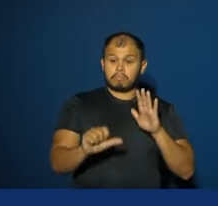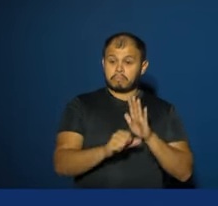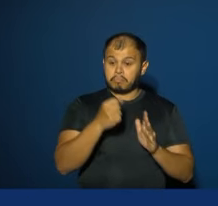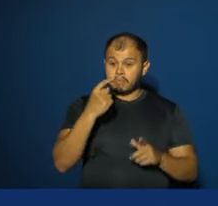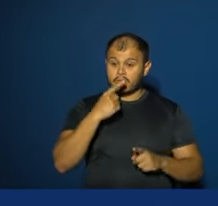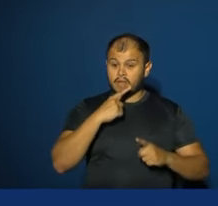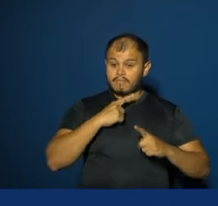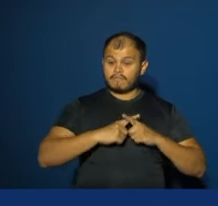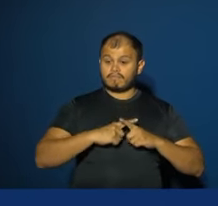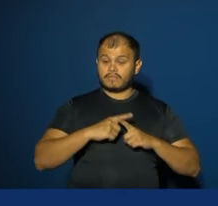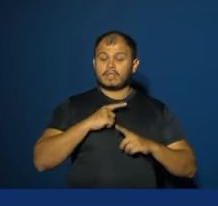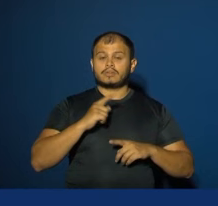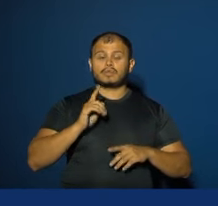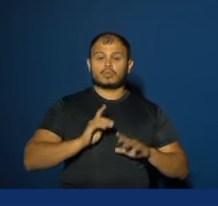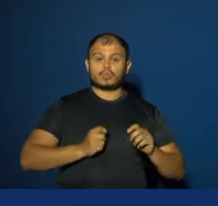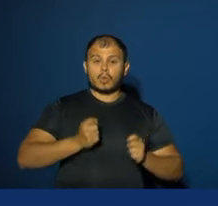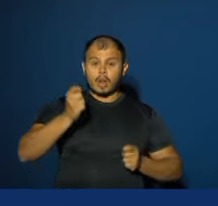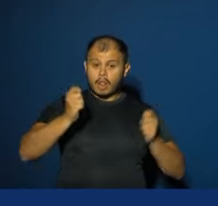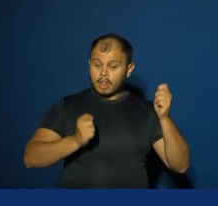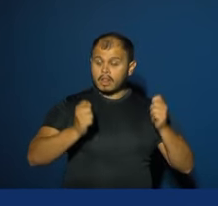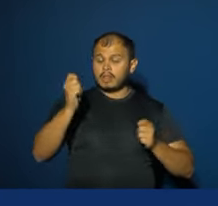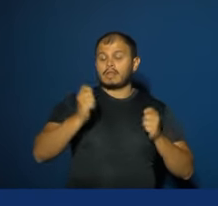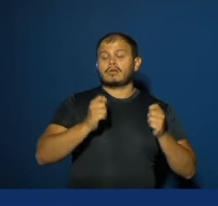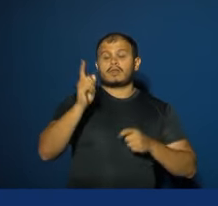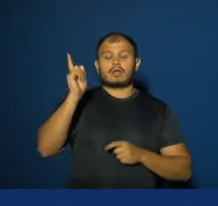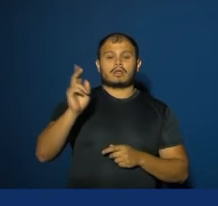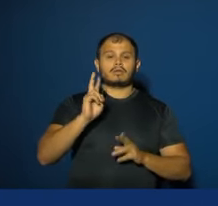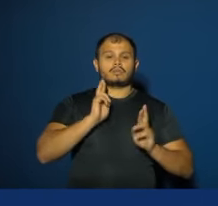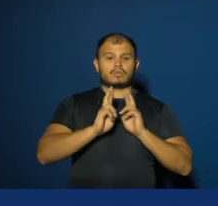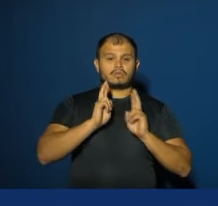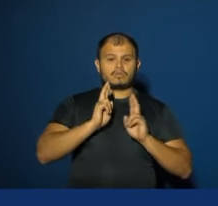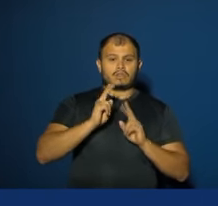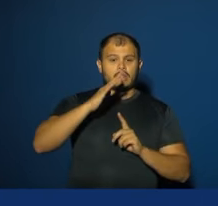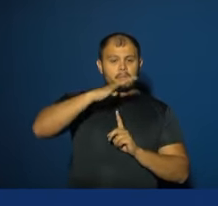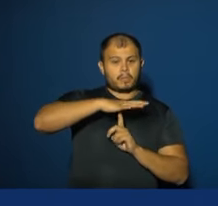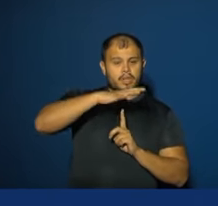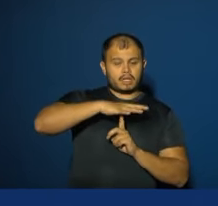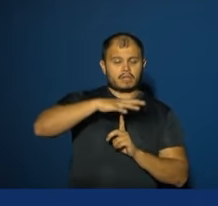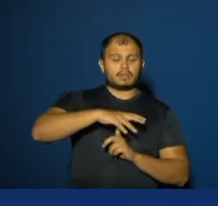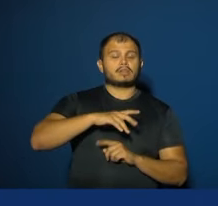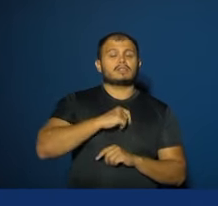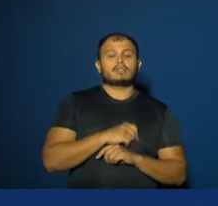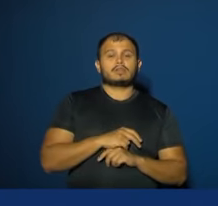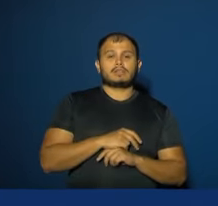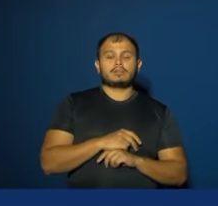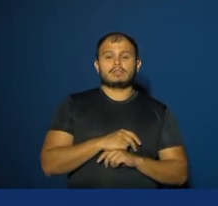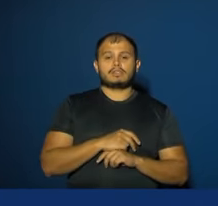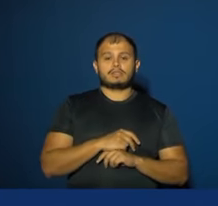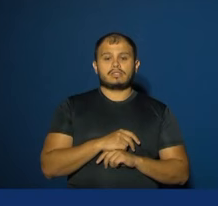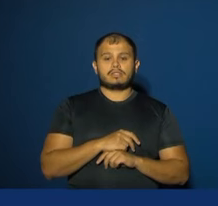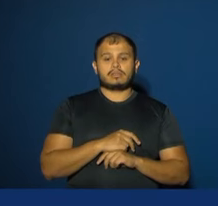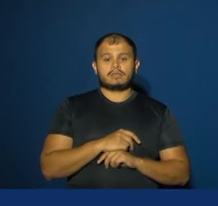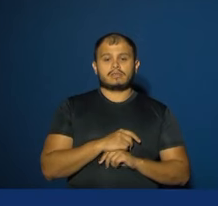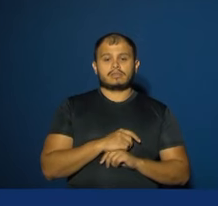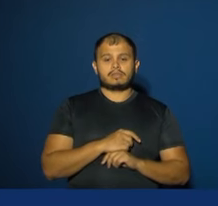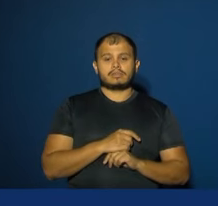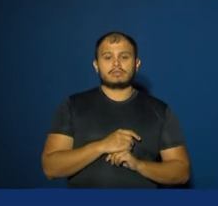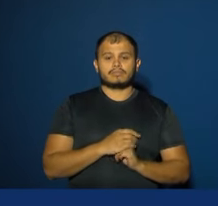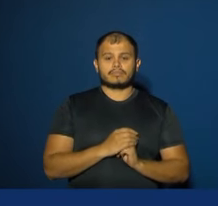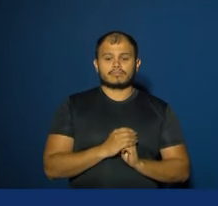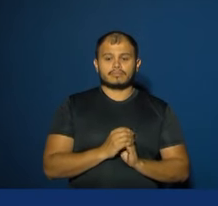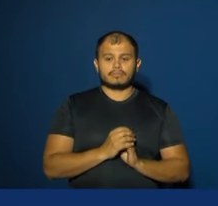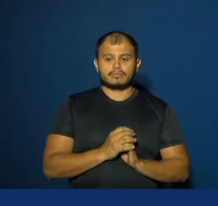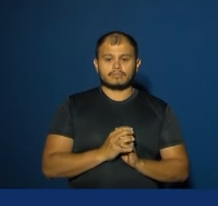e no no leilão de rodovias do Paraná isso é bastante significativo e a gente tem um